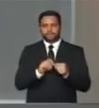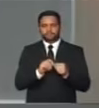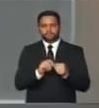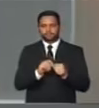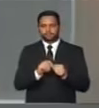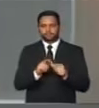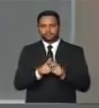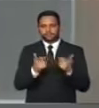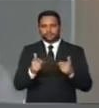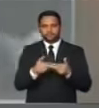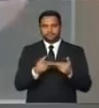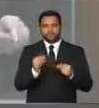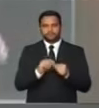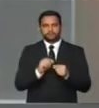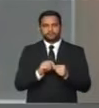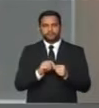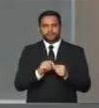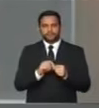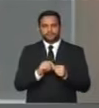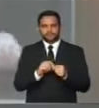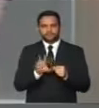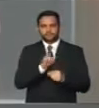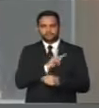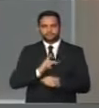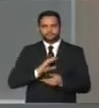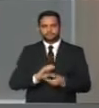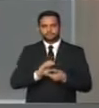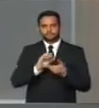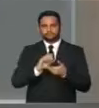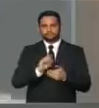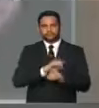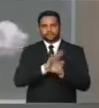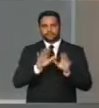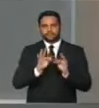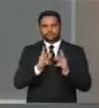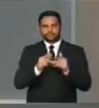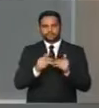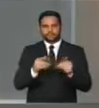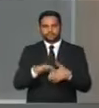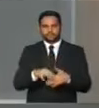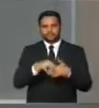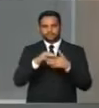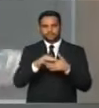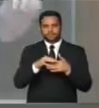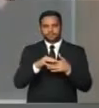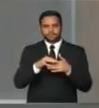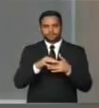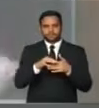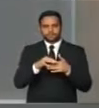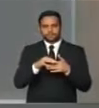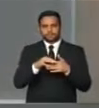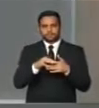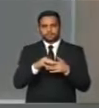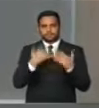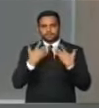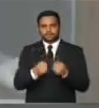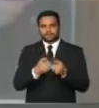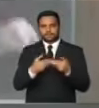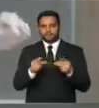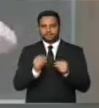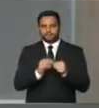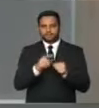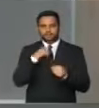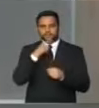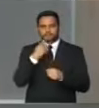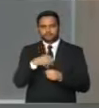retomada do crescimento. Aqui, senhor presidente, trouxemos de forma clara que todos esses líderes não aceita que